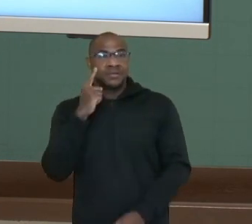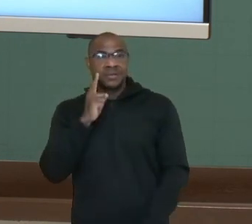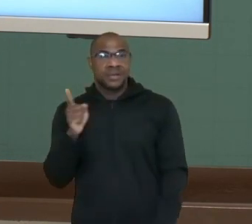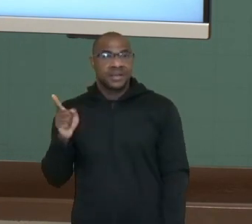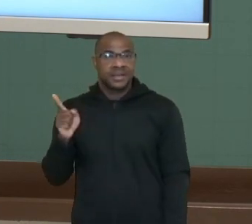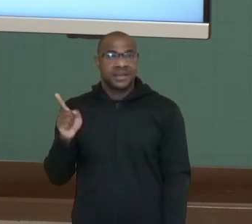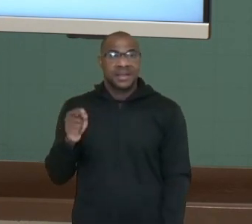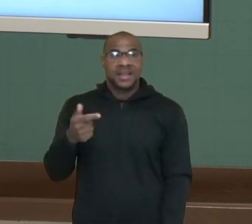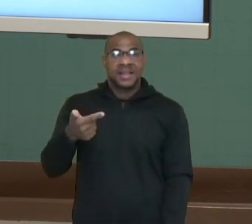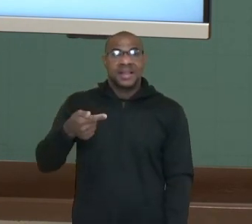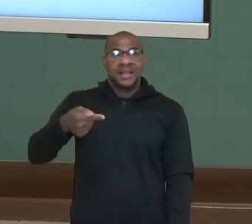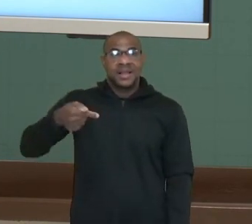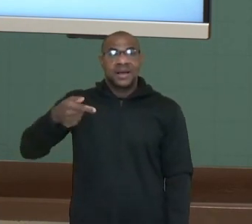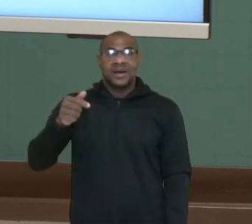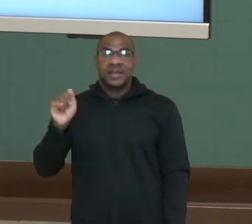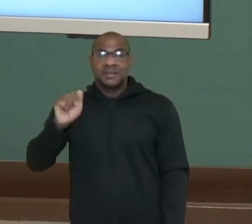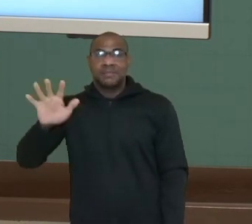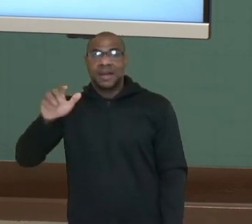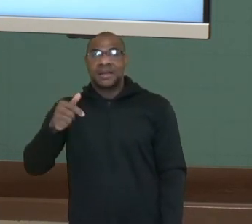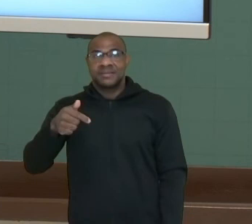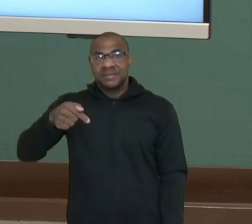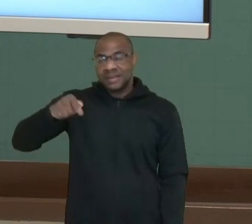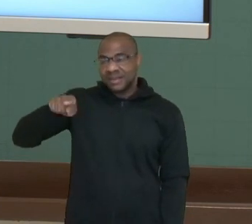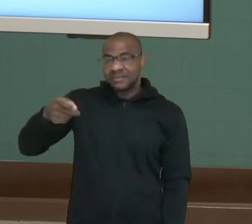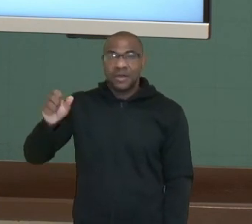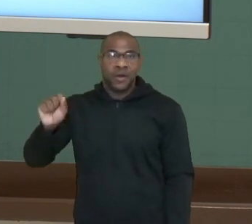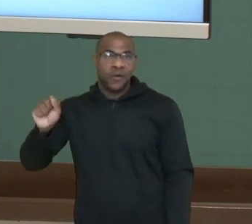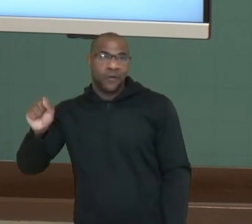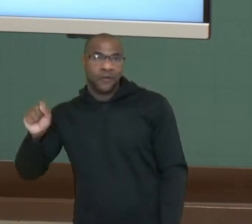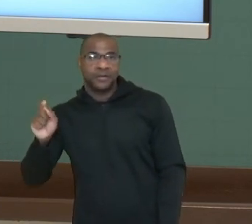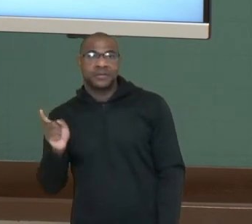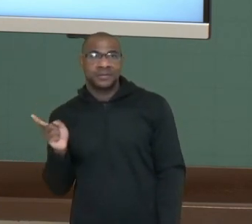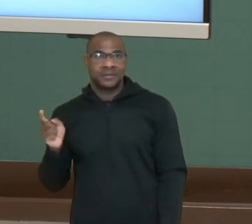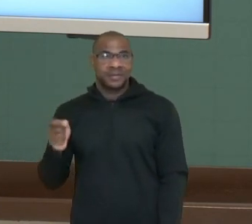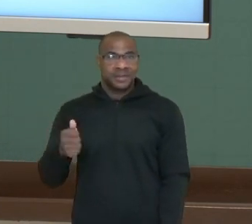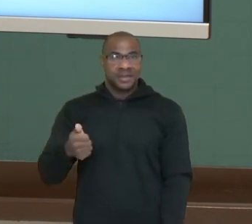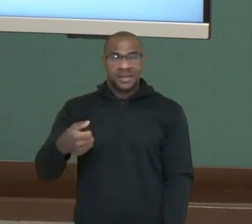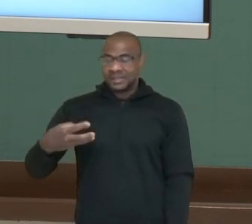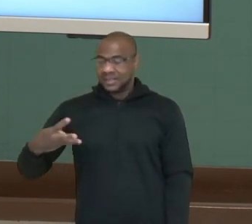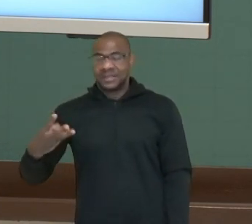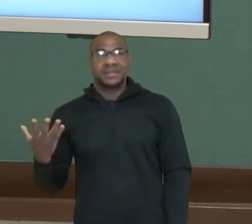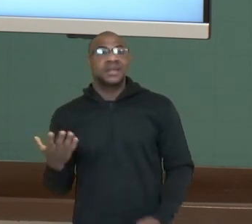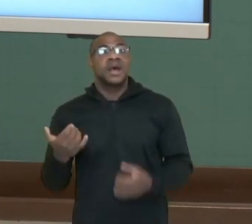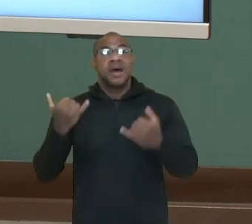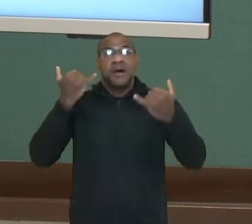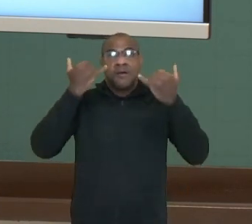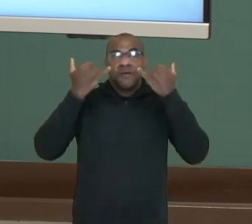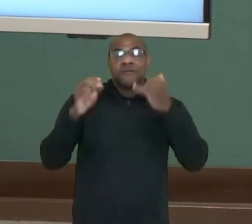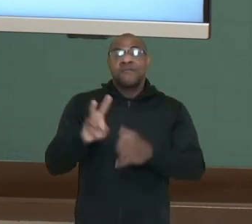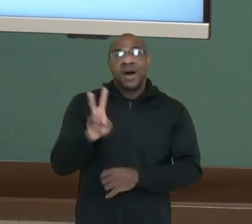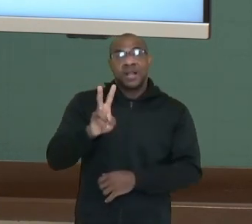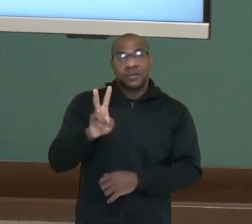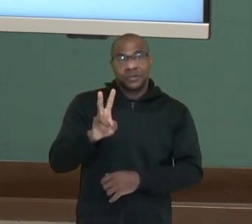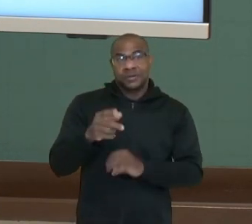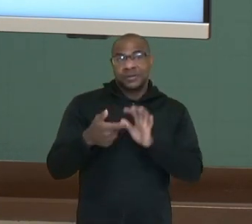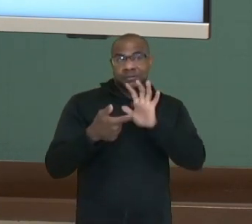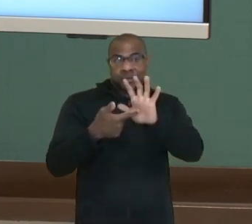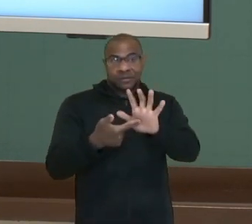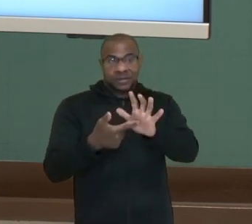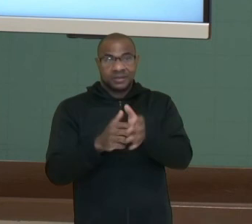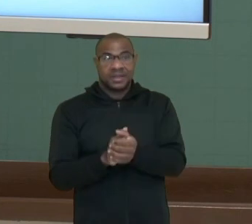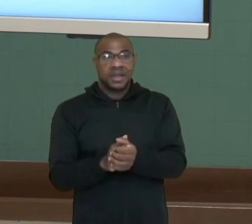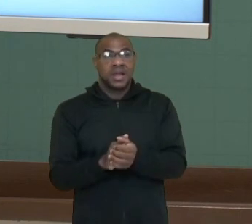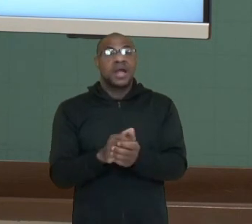7,8. Quando foi usado o C igual a 20, deu 13. Então, valores informados, domínio, 12 e 20.